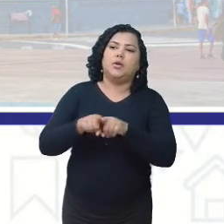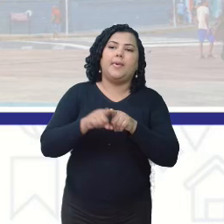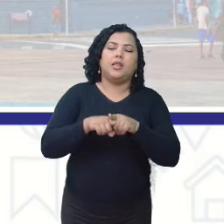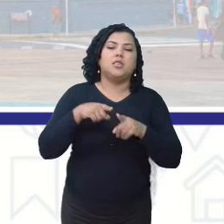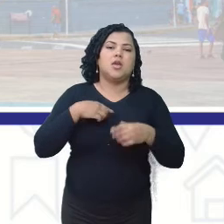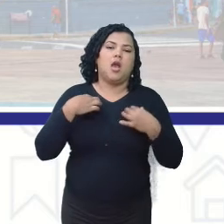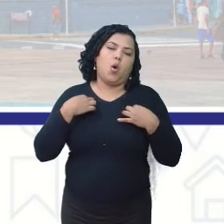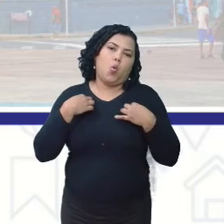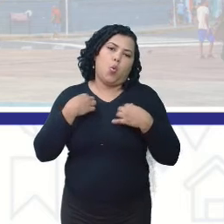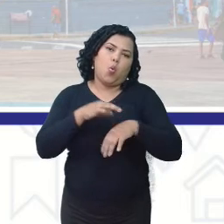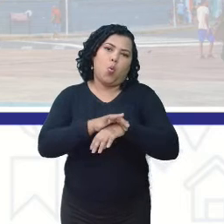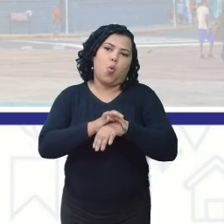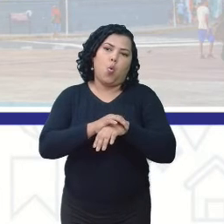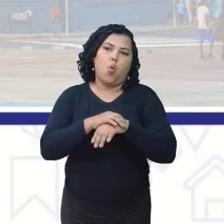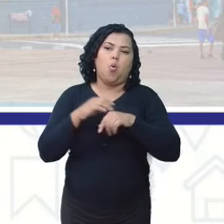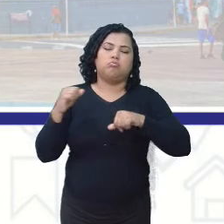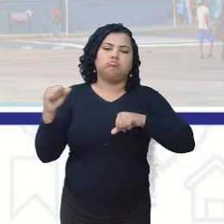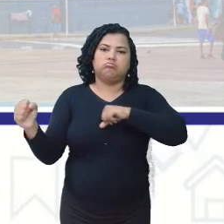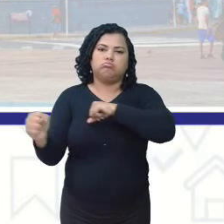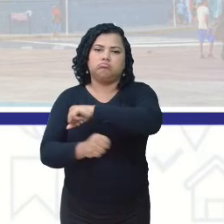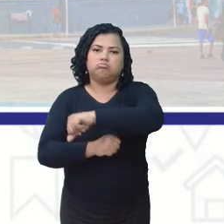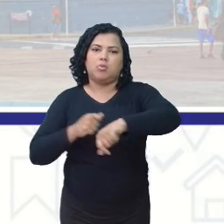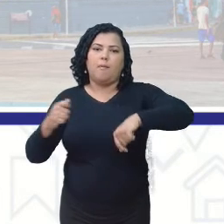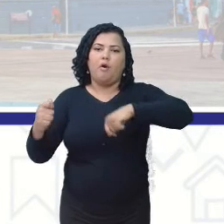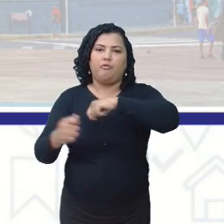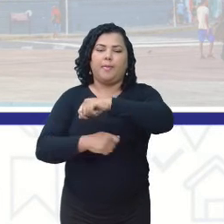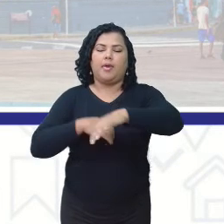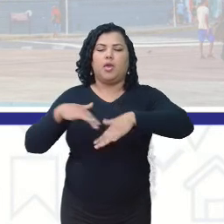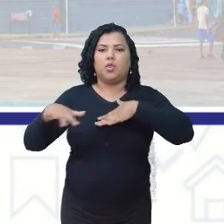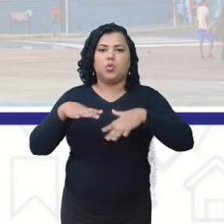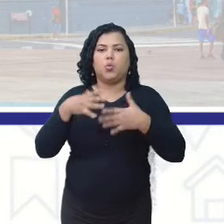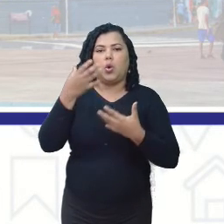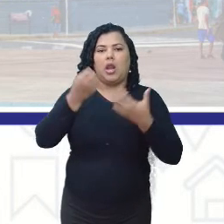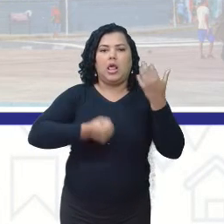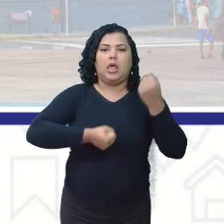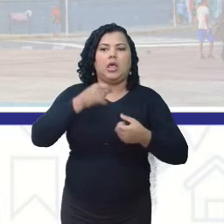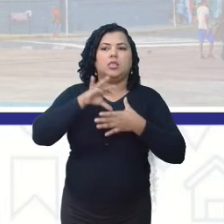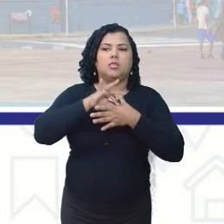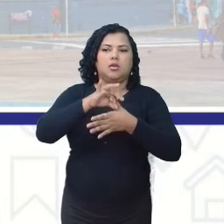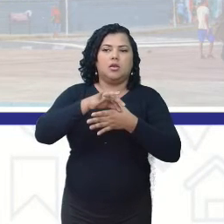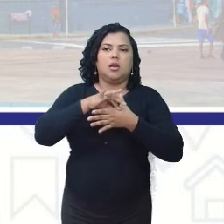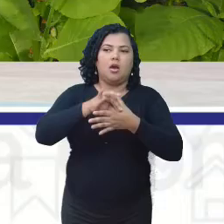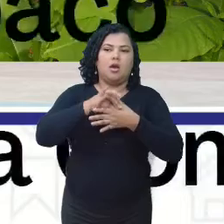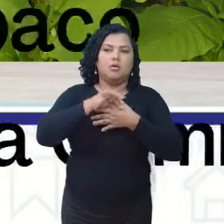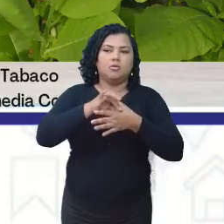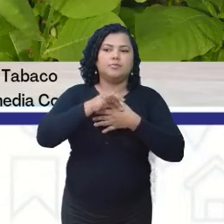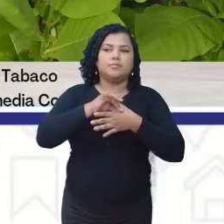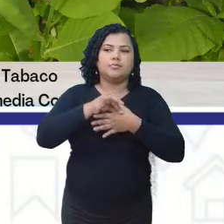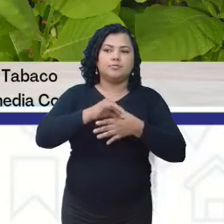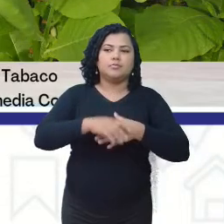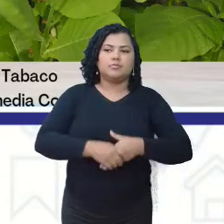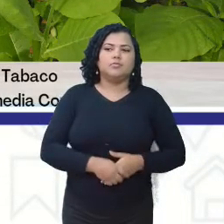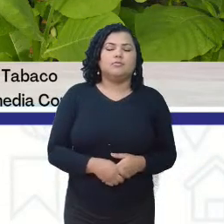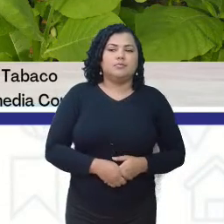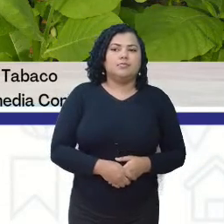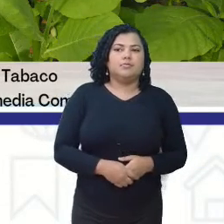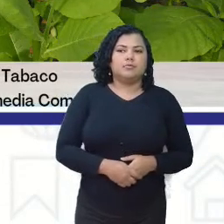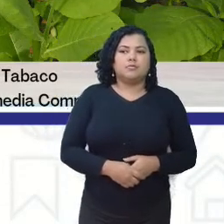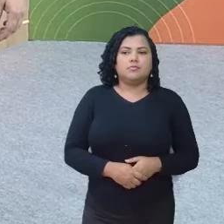O couro, a tração para movimentar o engenho, carne, leite, né. Nesse caso aqui se